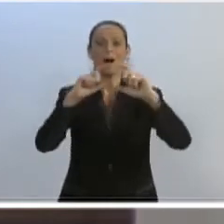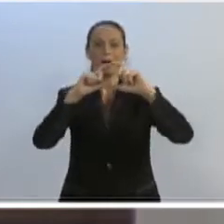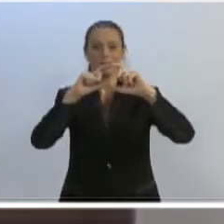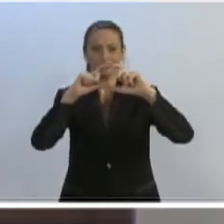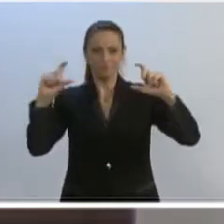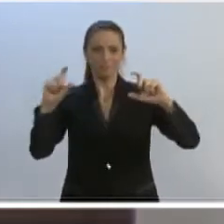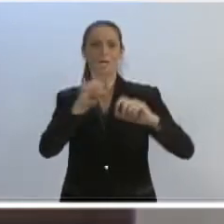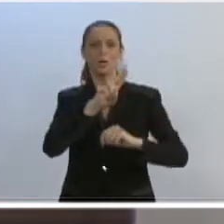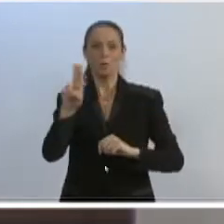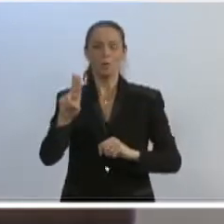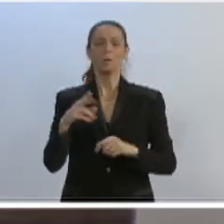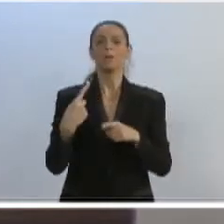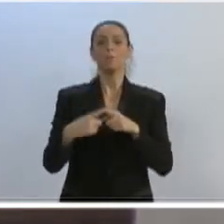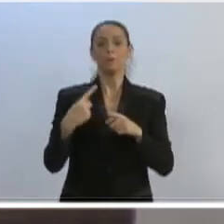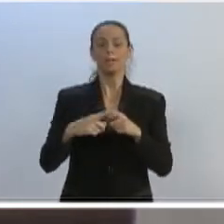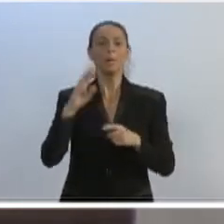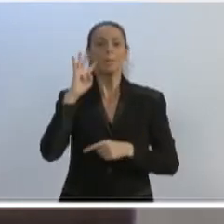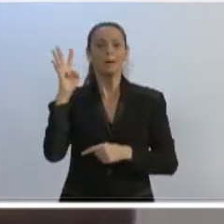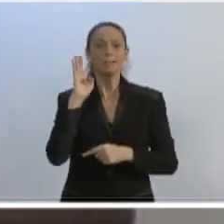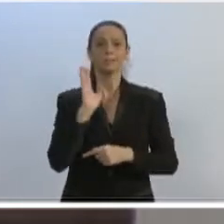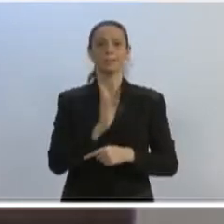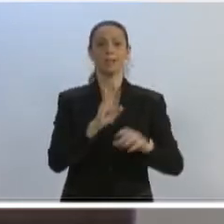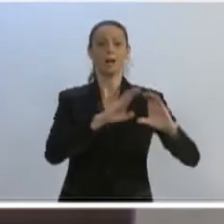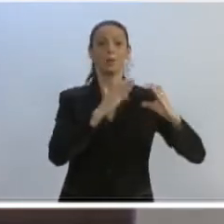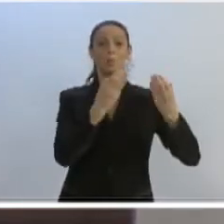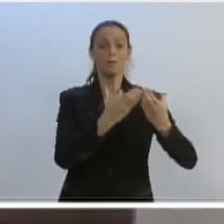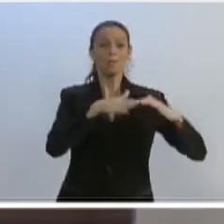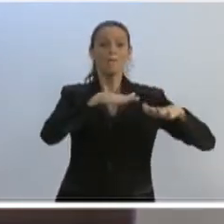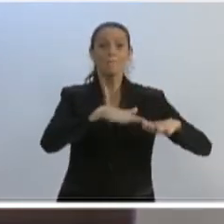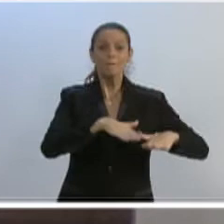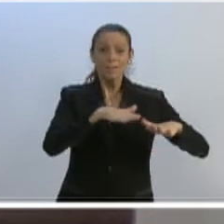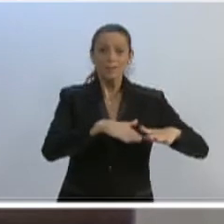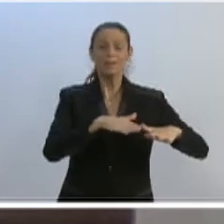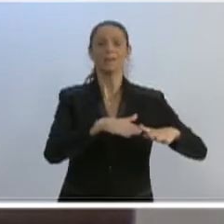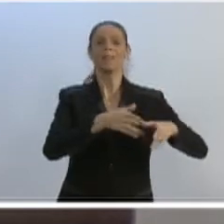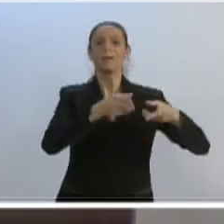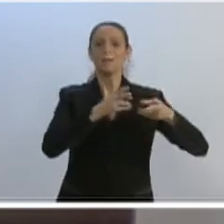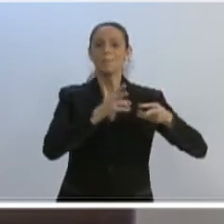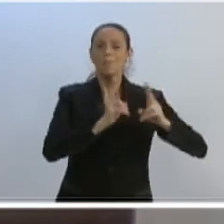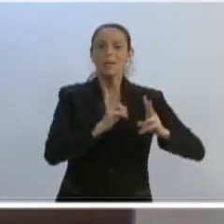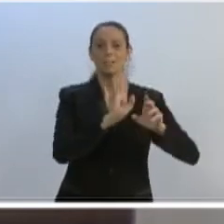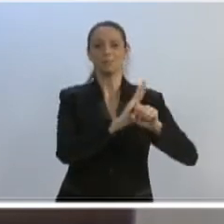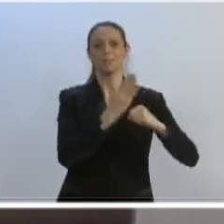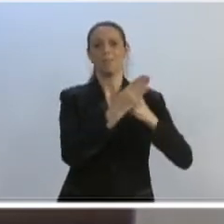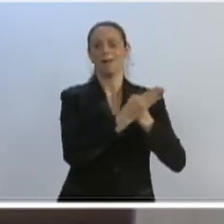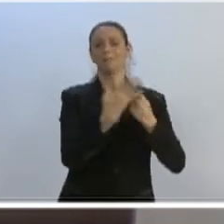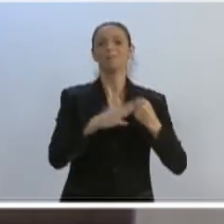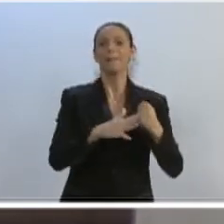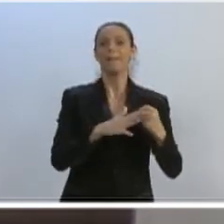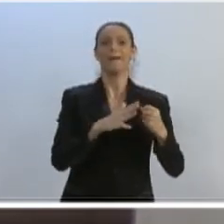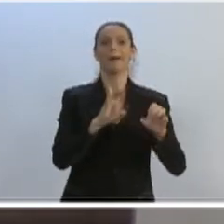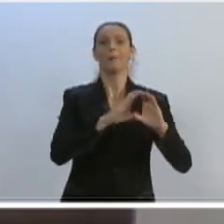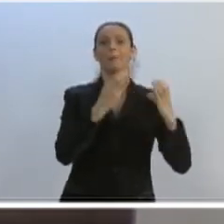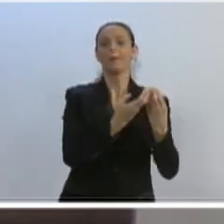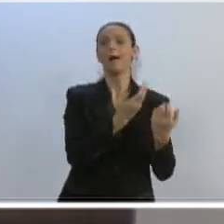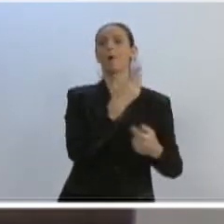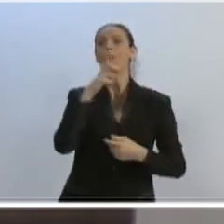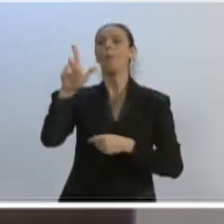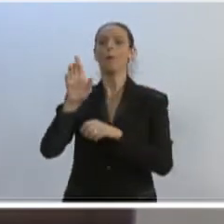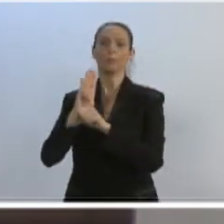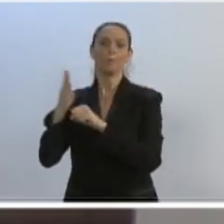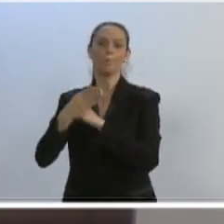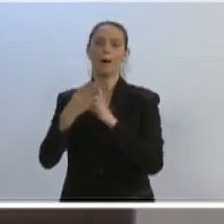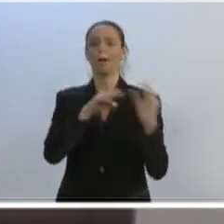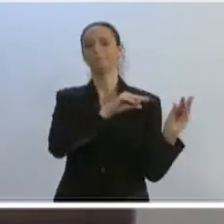krauss e região se deslocava por garcía eu acho um absurdo então temos que ter um bom senso ter de alguma maneira achar um meio de o líder do governo